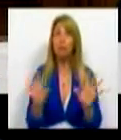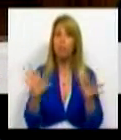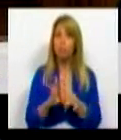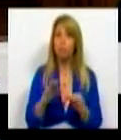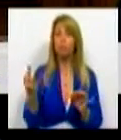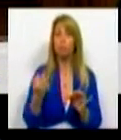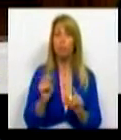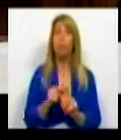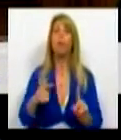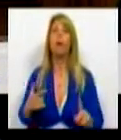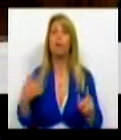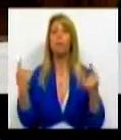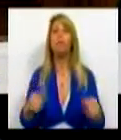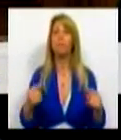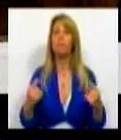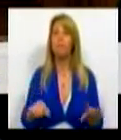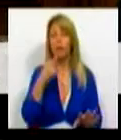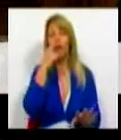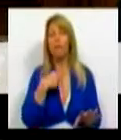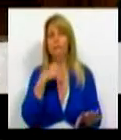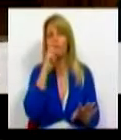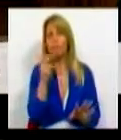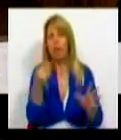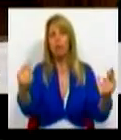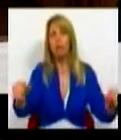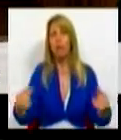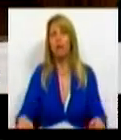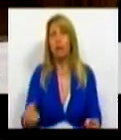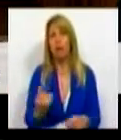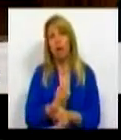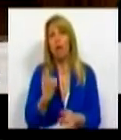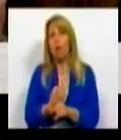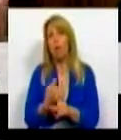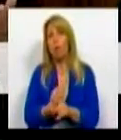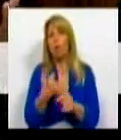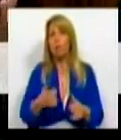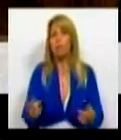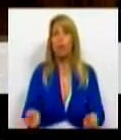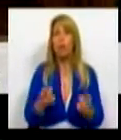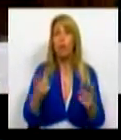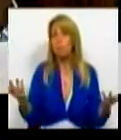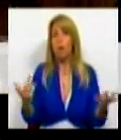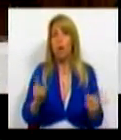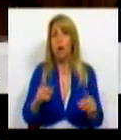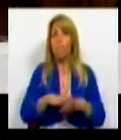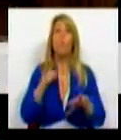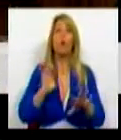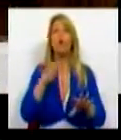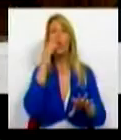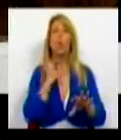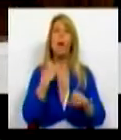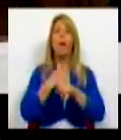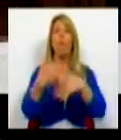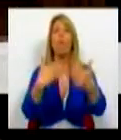BANIF tinha debilidades, tinha deficiências. Agora, não era por causa disso que o banco deixava de funcionar. A sua atividade comercial